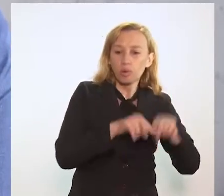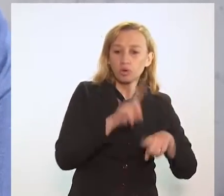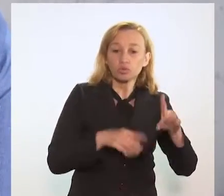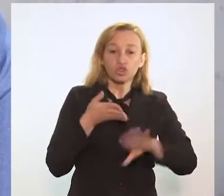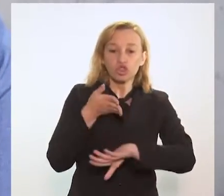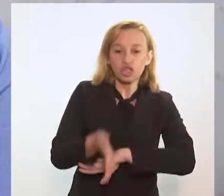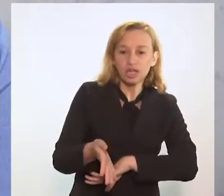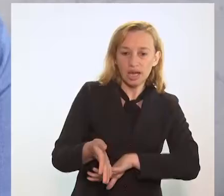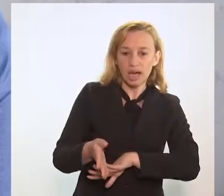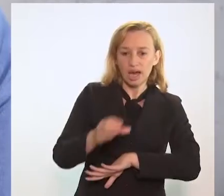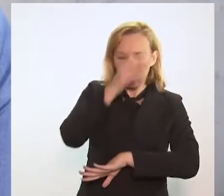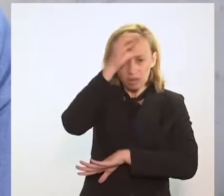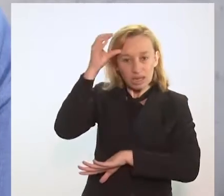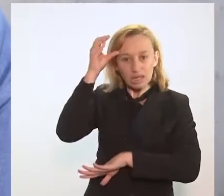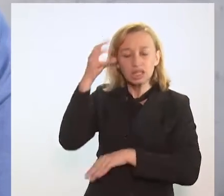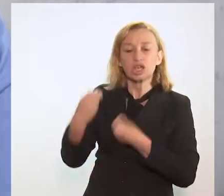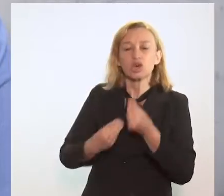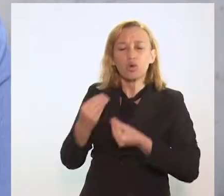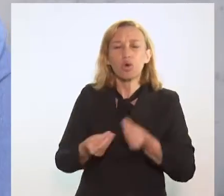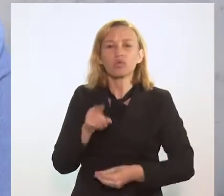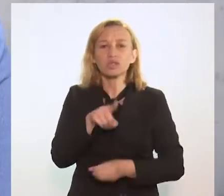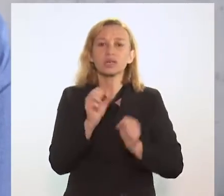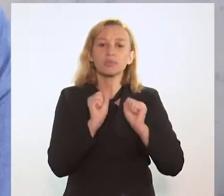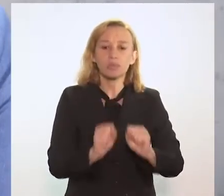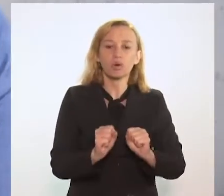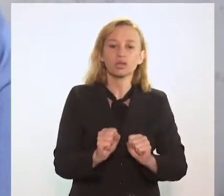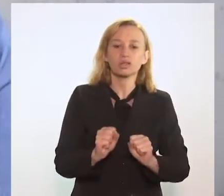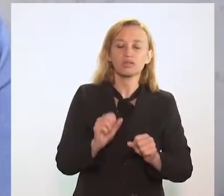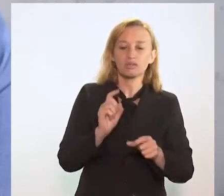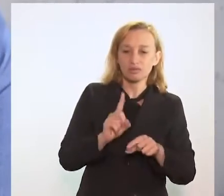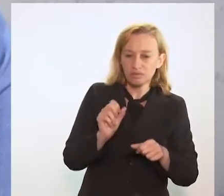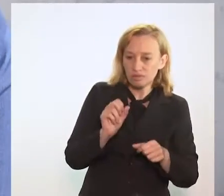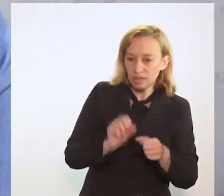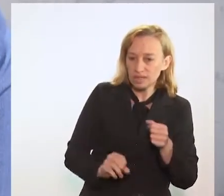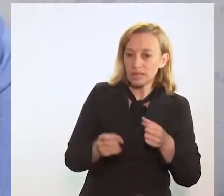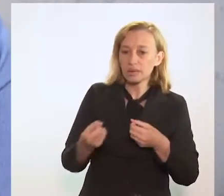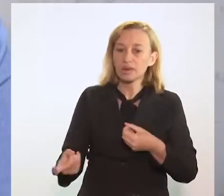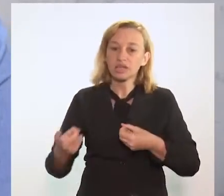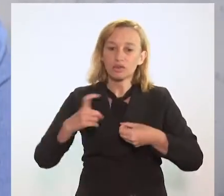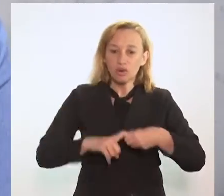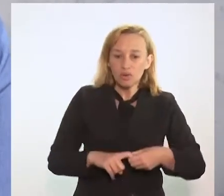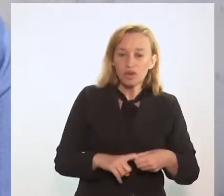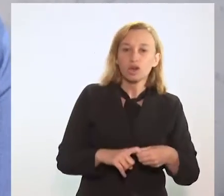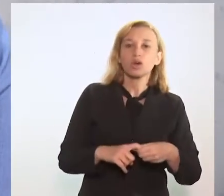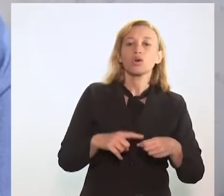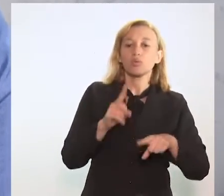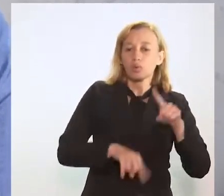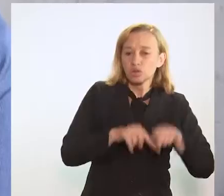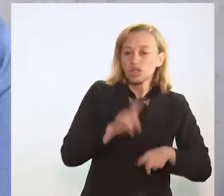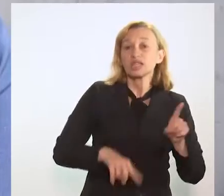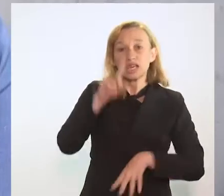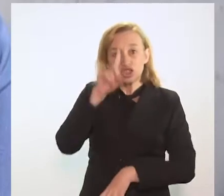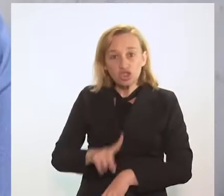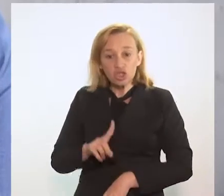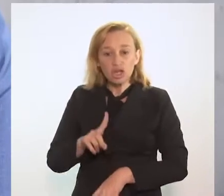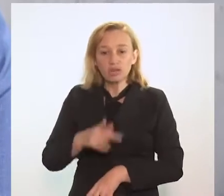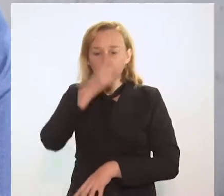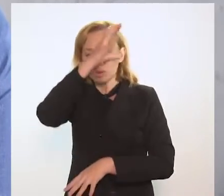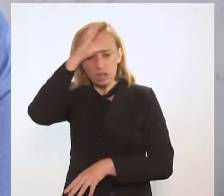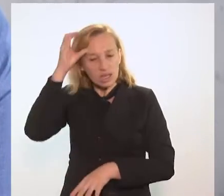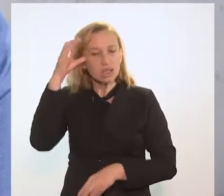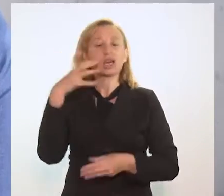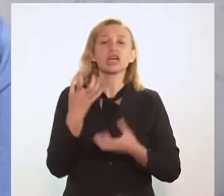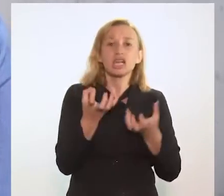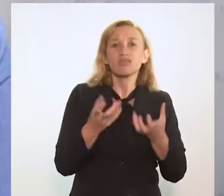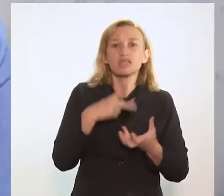para entender como esse produto vai chegar até o consumidor e como é que você pode fazer as devoluções, enfim, a parte toda de direitos